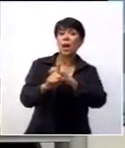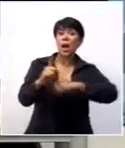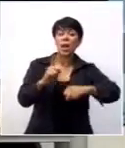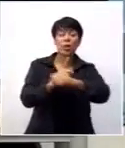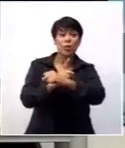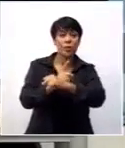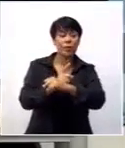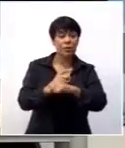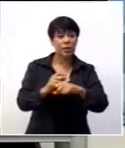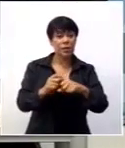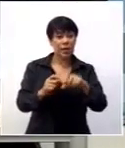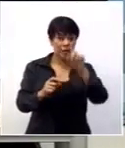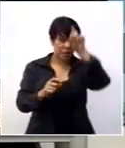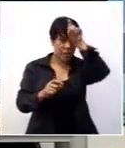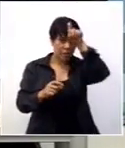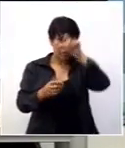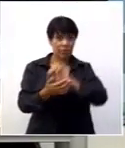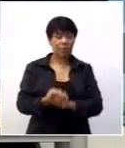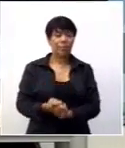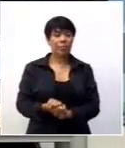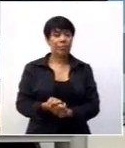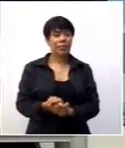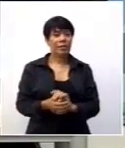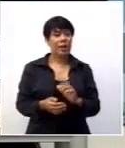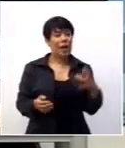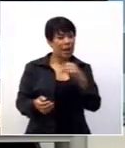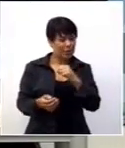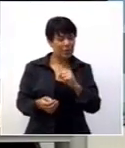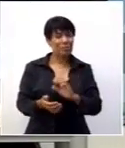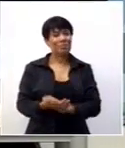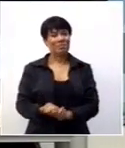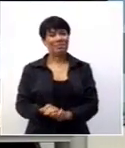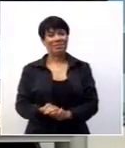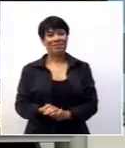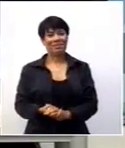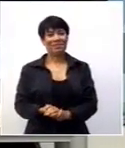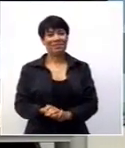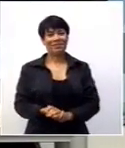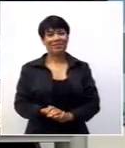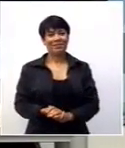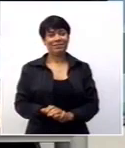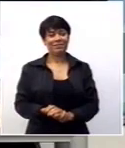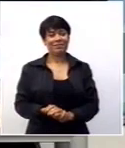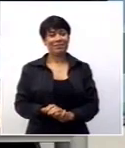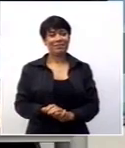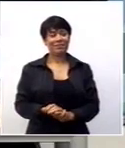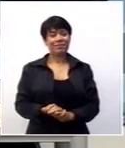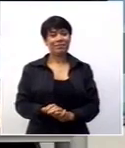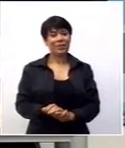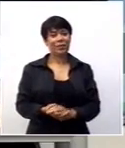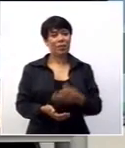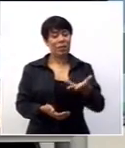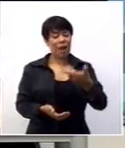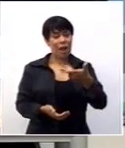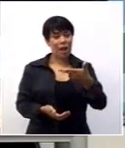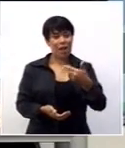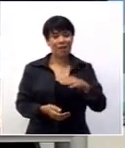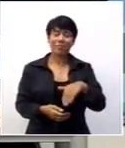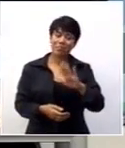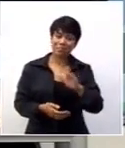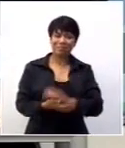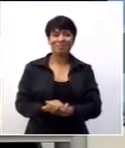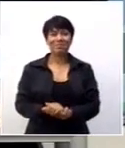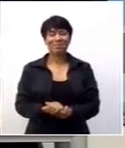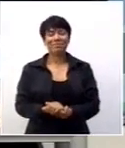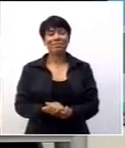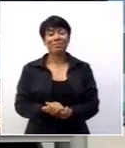egípcia, tá bom? Rapidinho, ó, a gente vai e volta. Eita. Vou correr um pouquinho aqui. Ó,